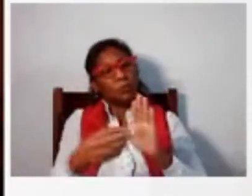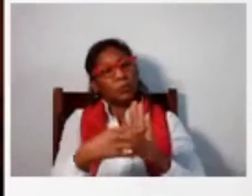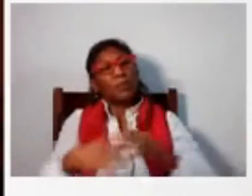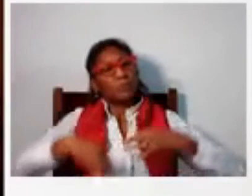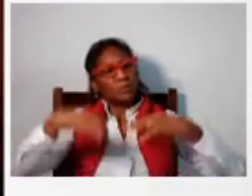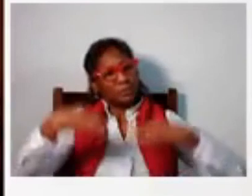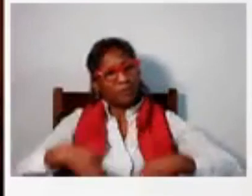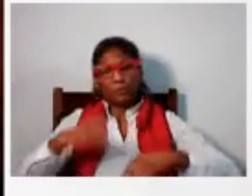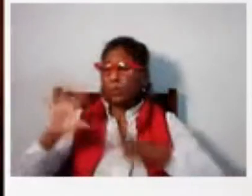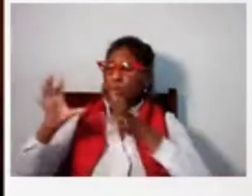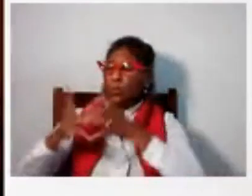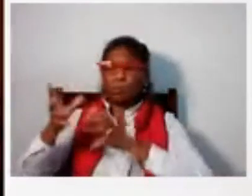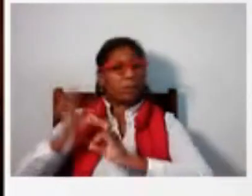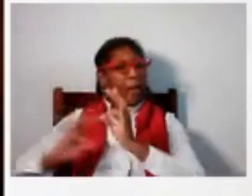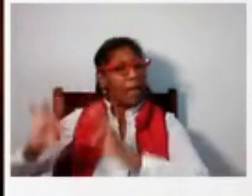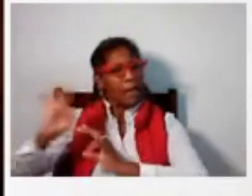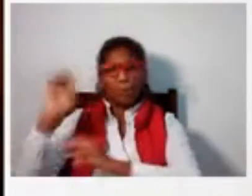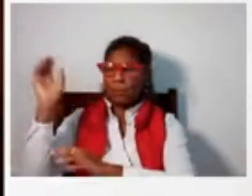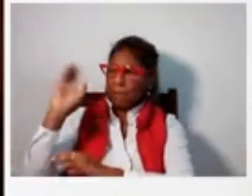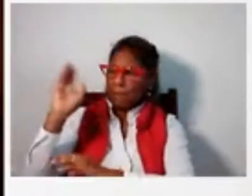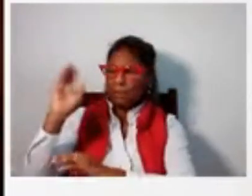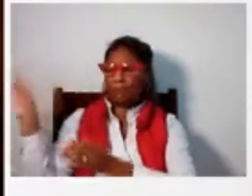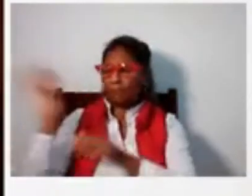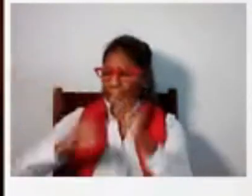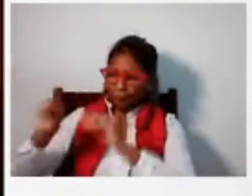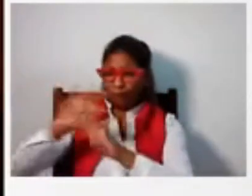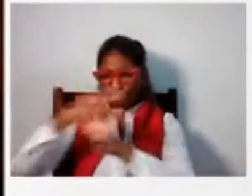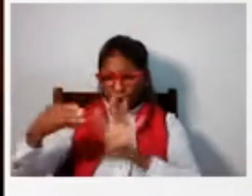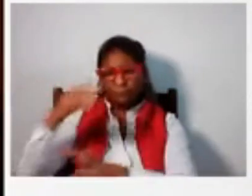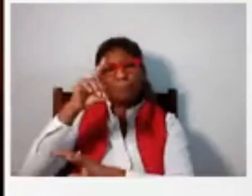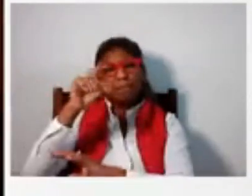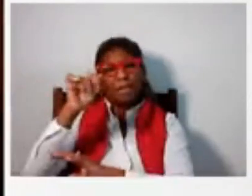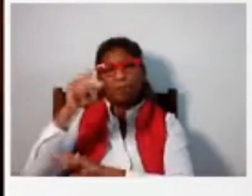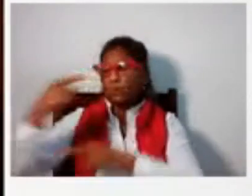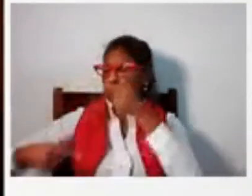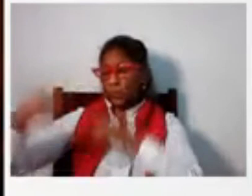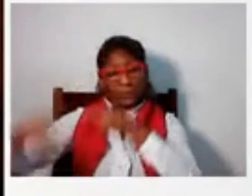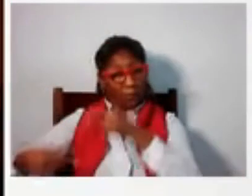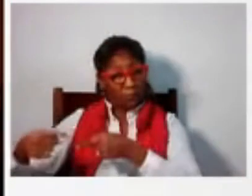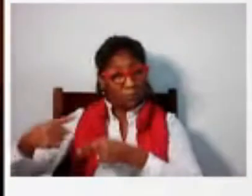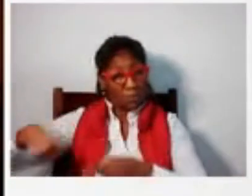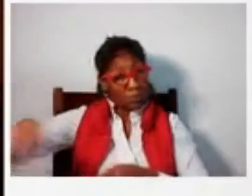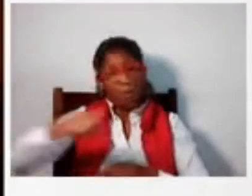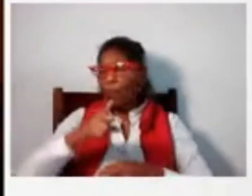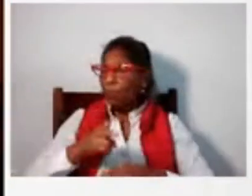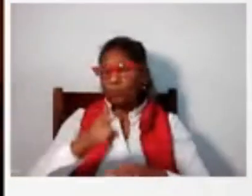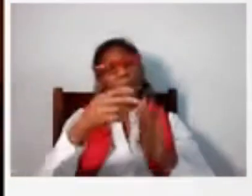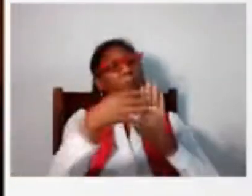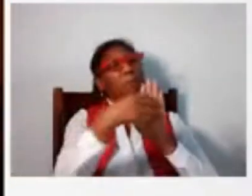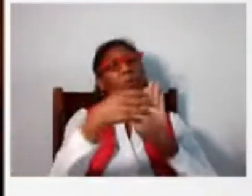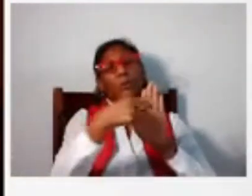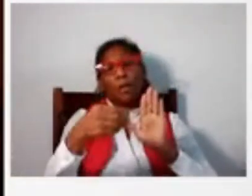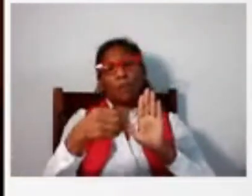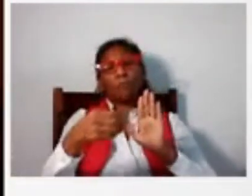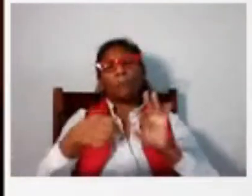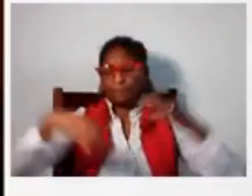trabalhado tecnicamente, com ciência, com dados, com muita discussão, e vamos continuar usando esse modelo, que é